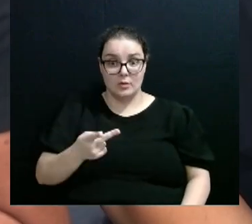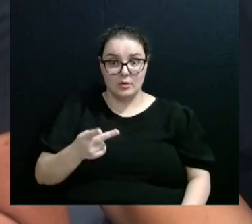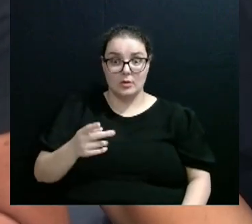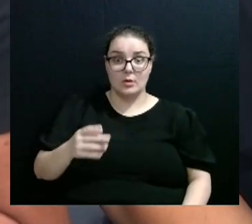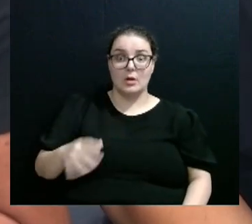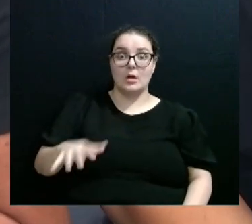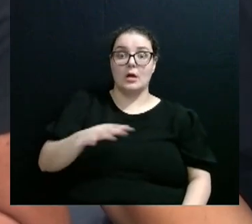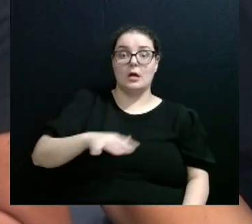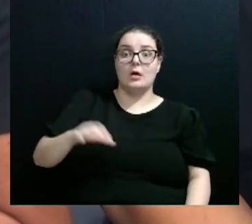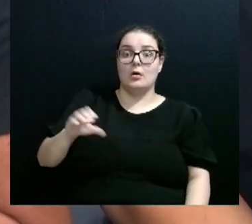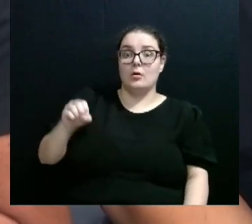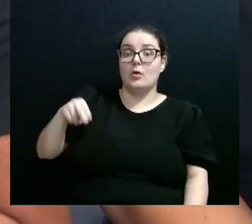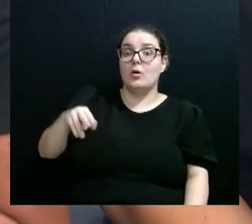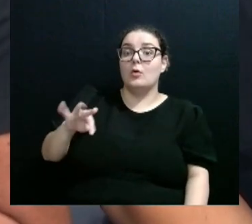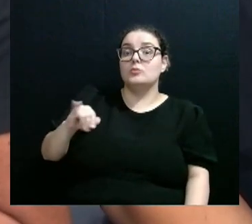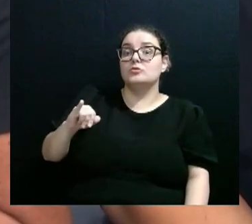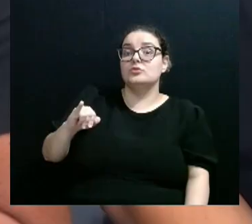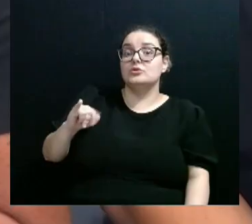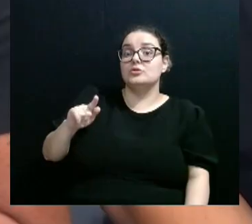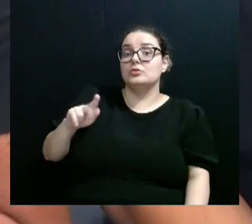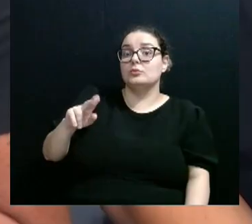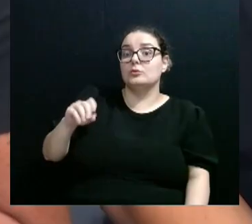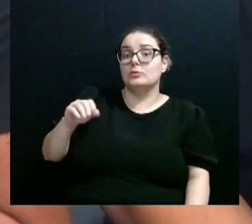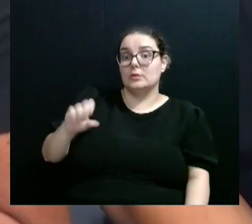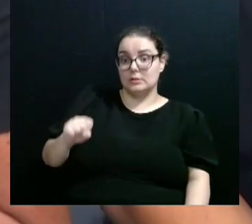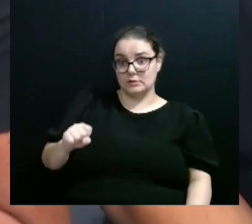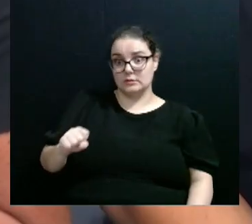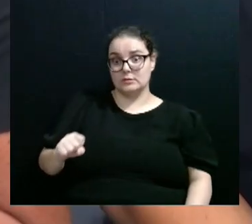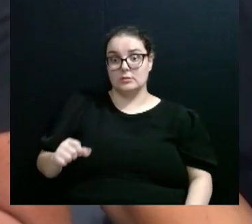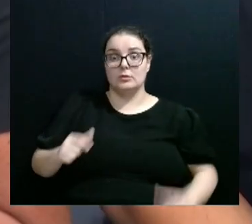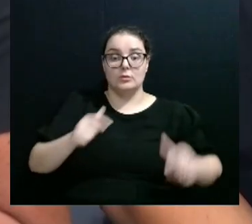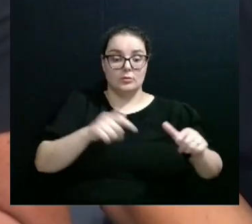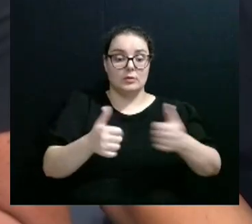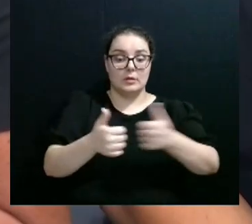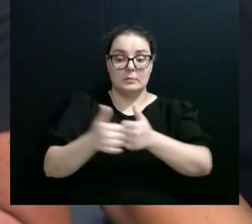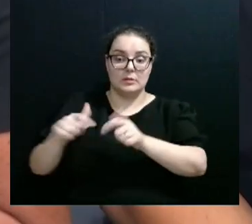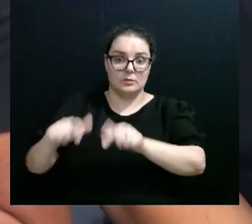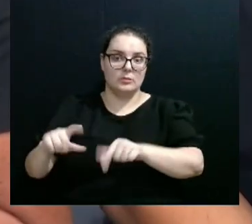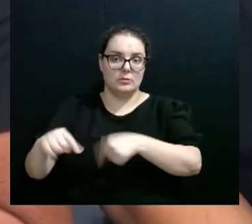uma próxima da outra. Eu não sei como o município trabalha para resolver